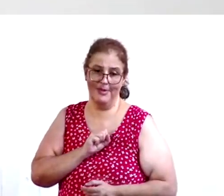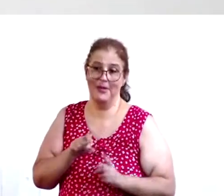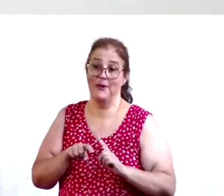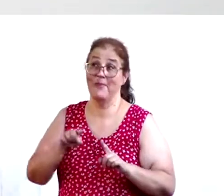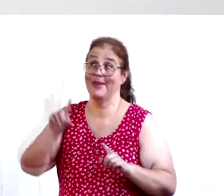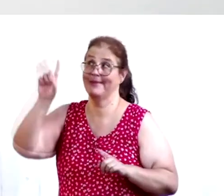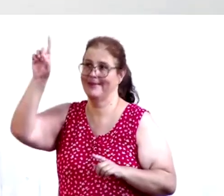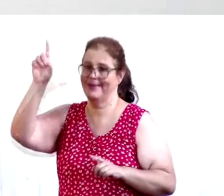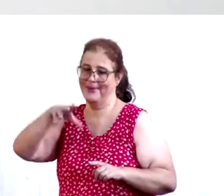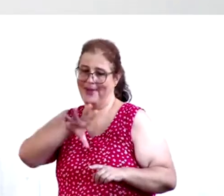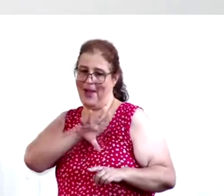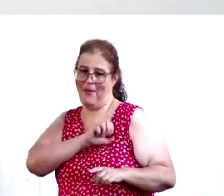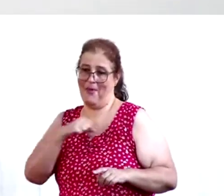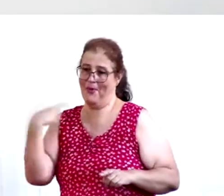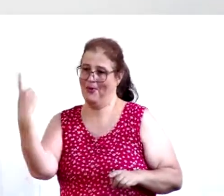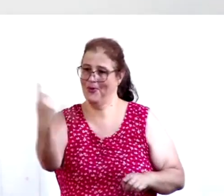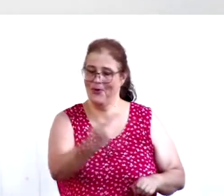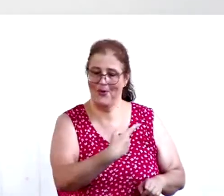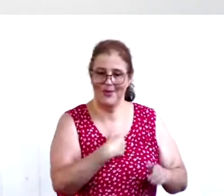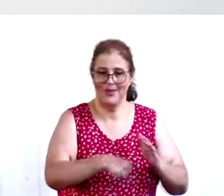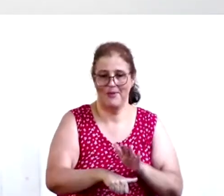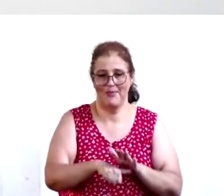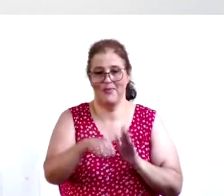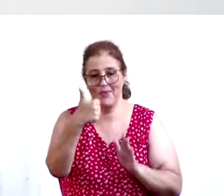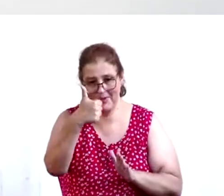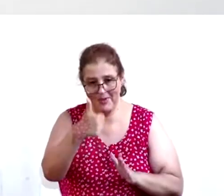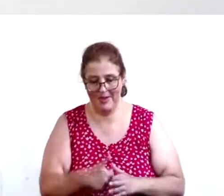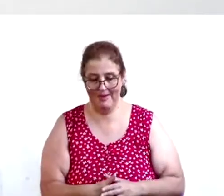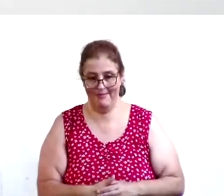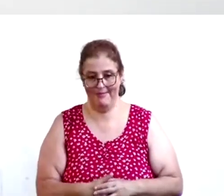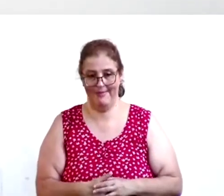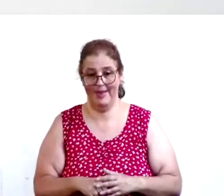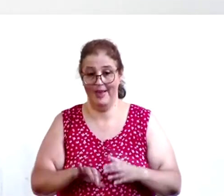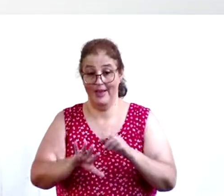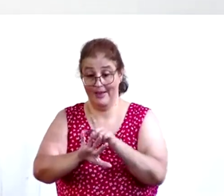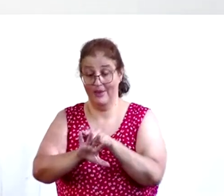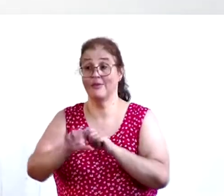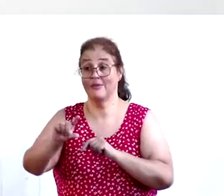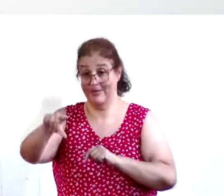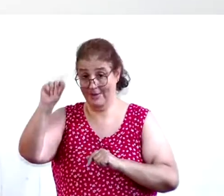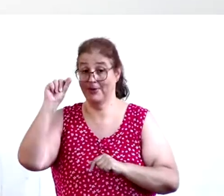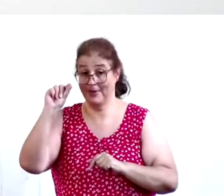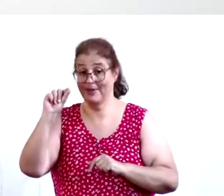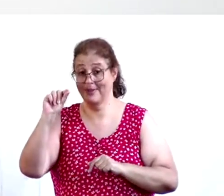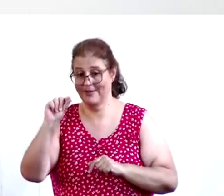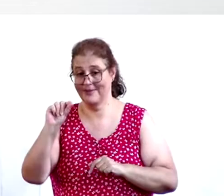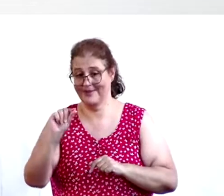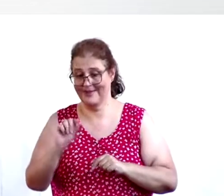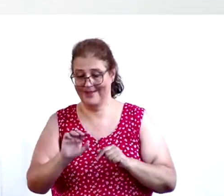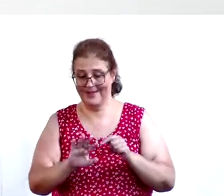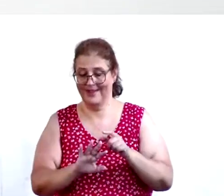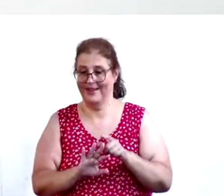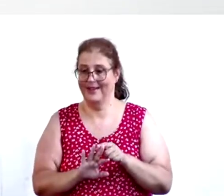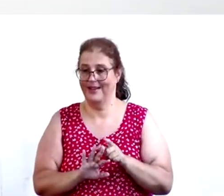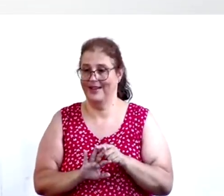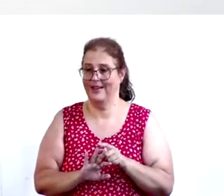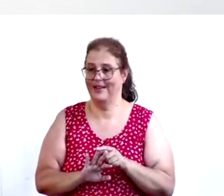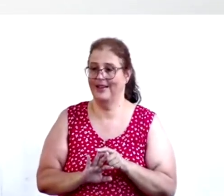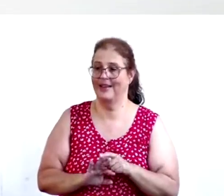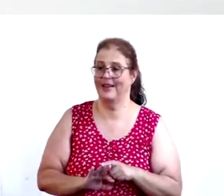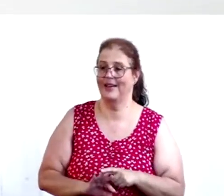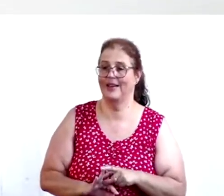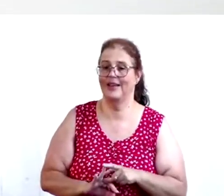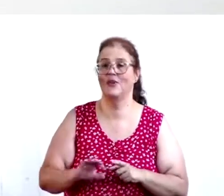amou primeiro. Então, se eu e você somos escolhidos, primeiro é uma decisão unilateral de Deus, foi uma decisão unilateral de